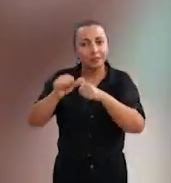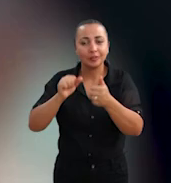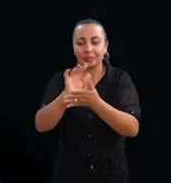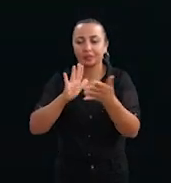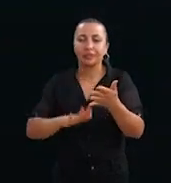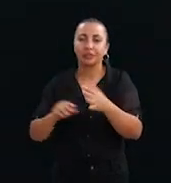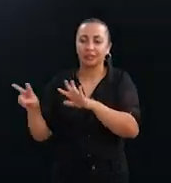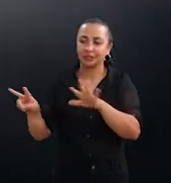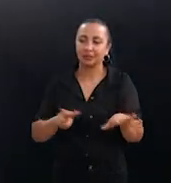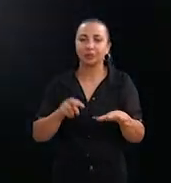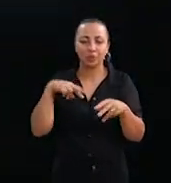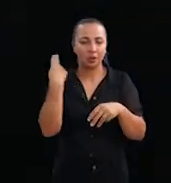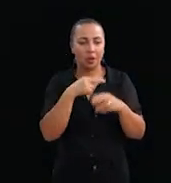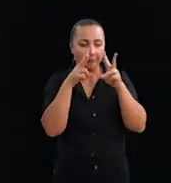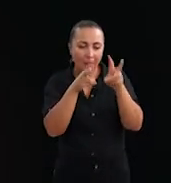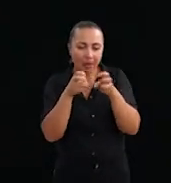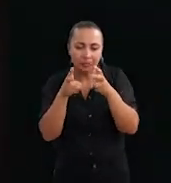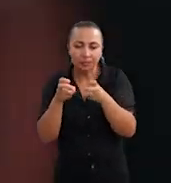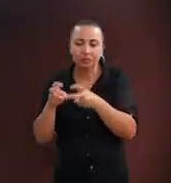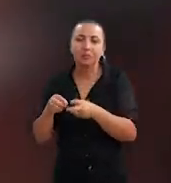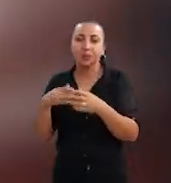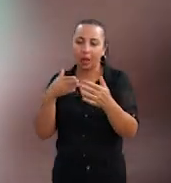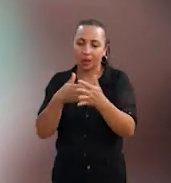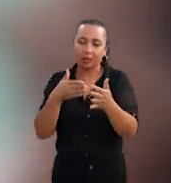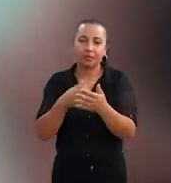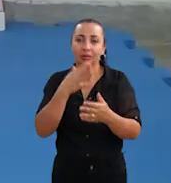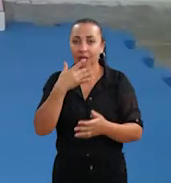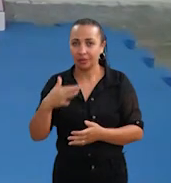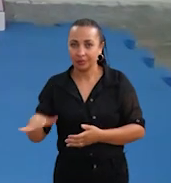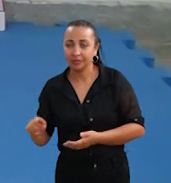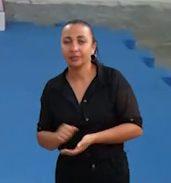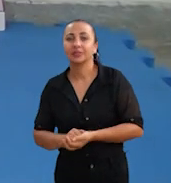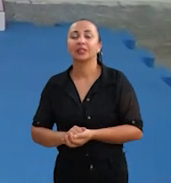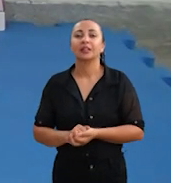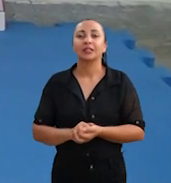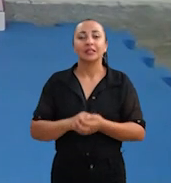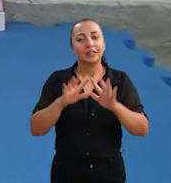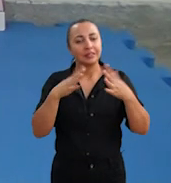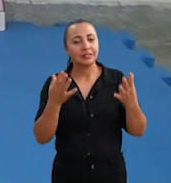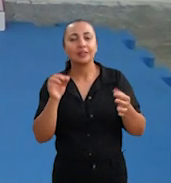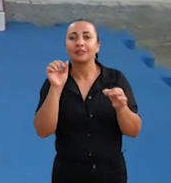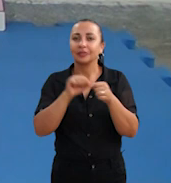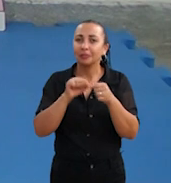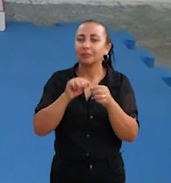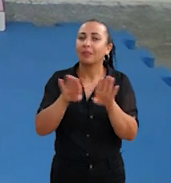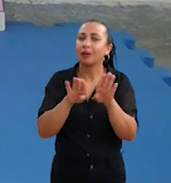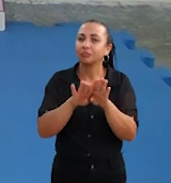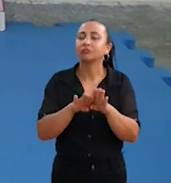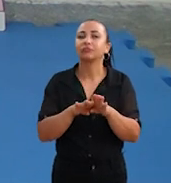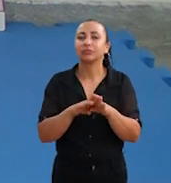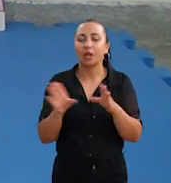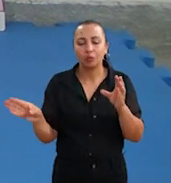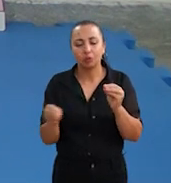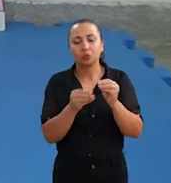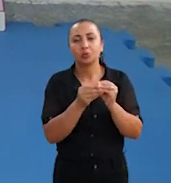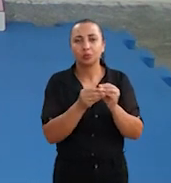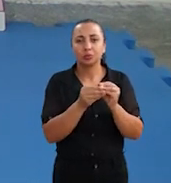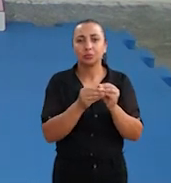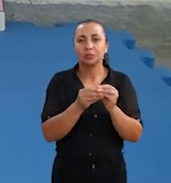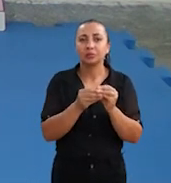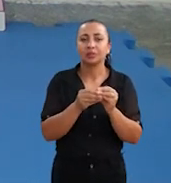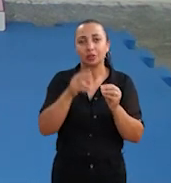da semana. E aí a gente vai percebendo quais são as limitações da criança. Isso é feito também um preenchimento de um